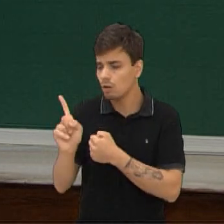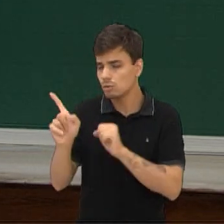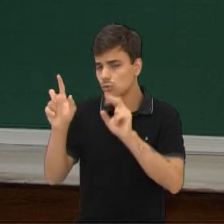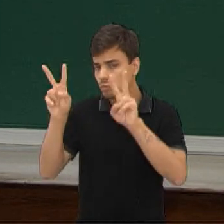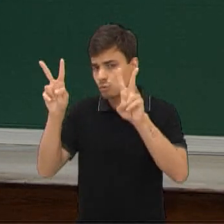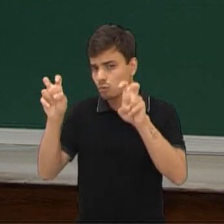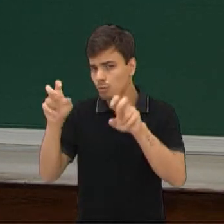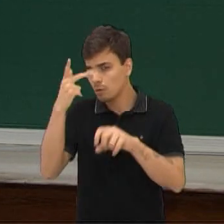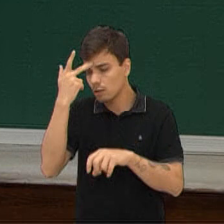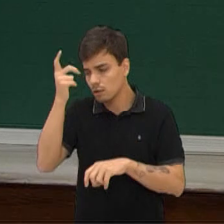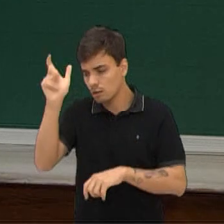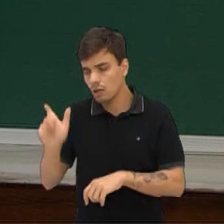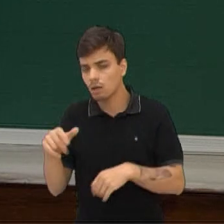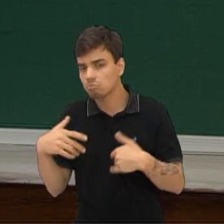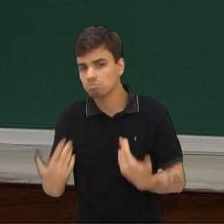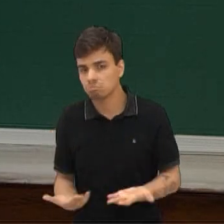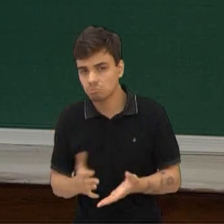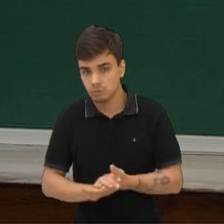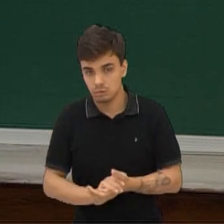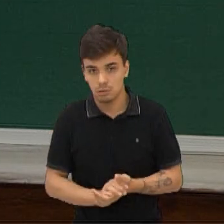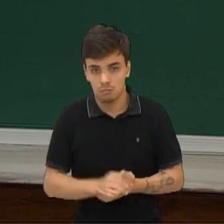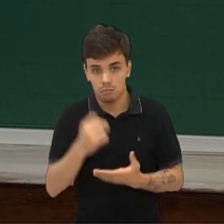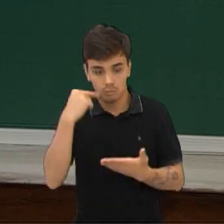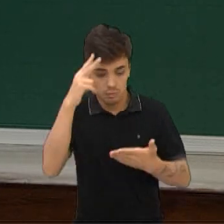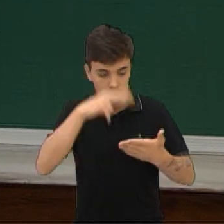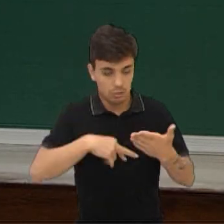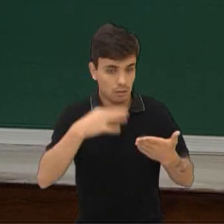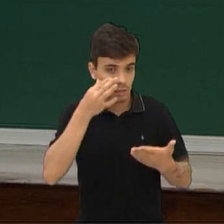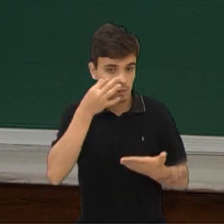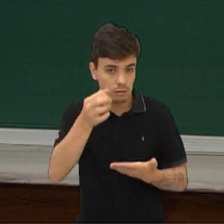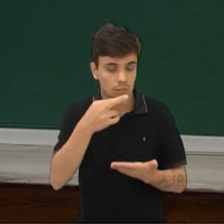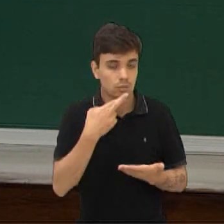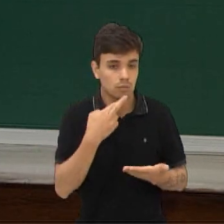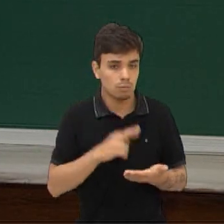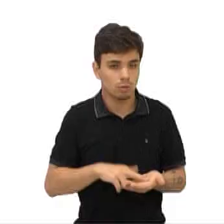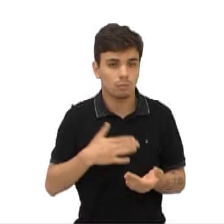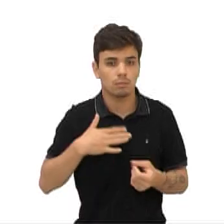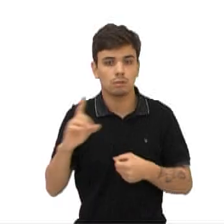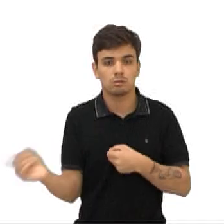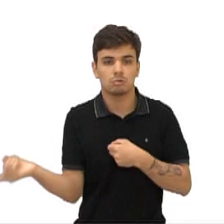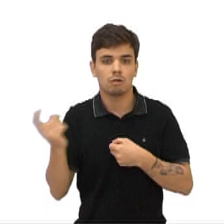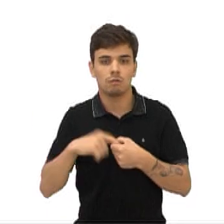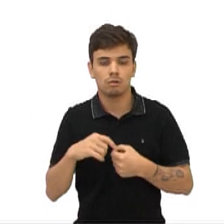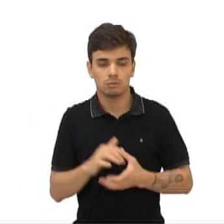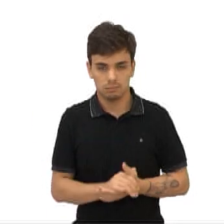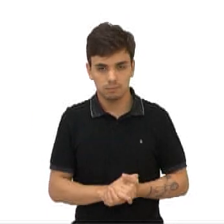falando? Vamos lá? Vamos ler aqui com atenção, você responde para mim e a gente já volta.